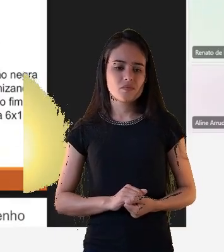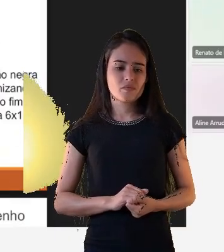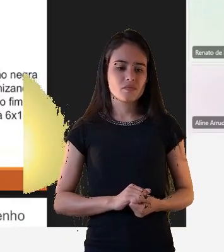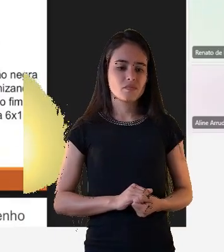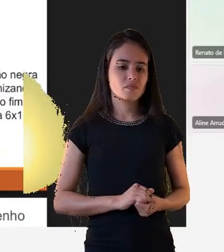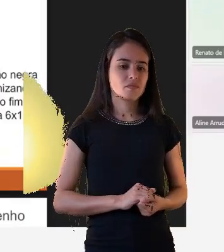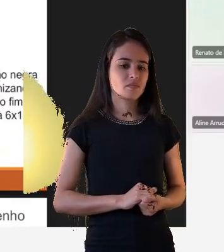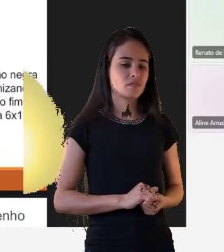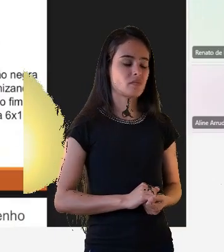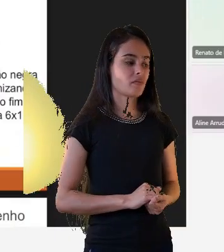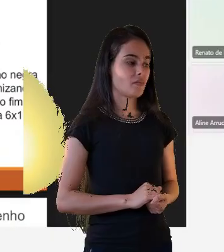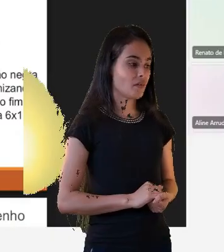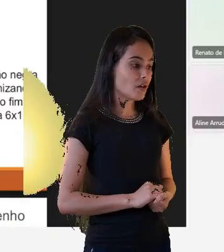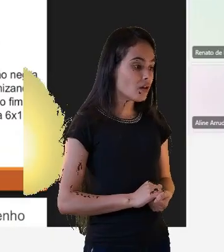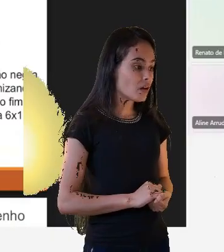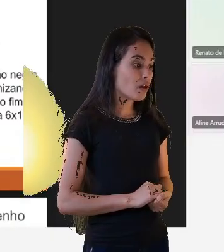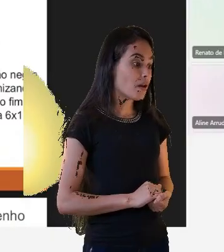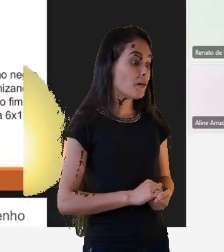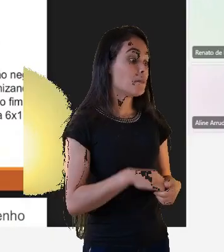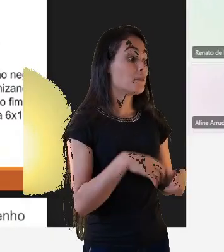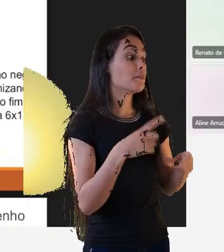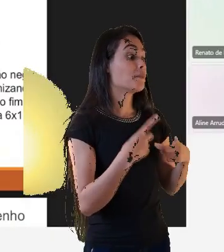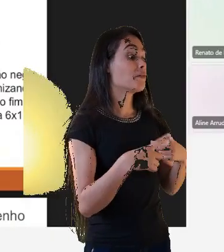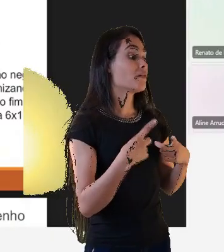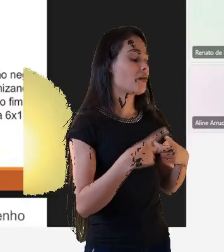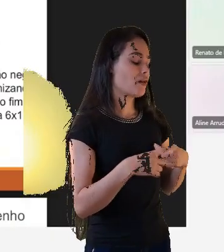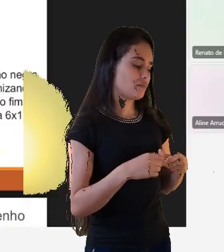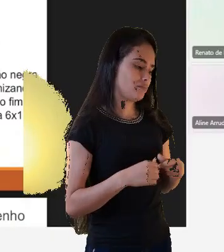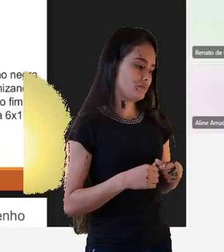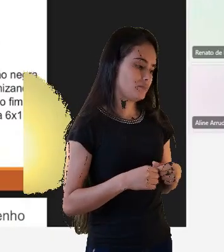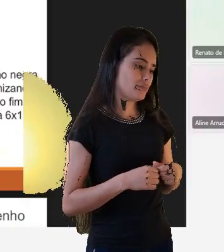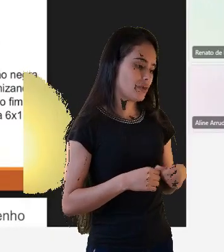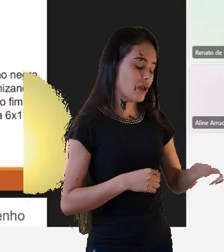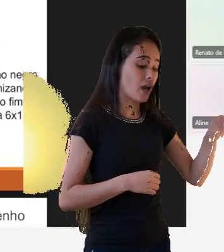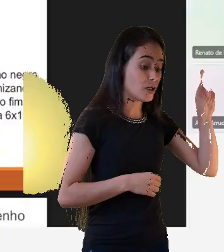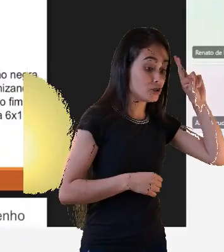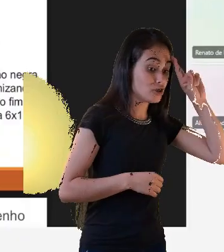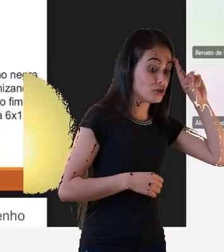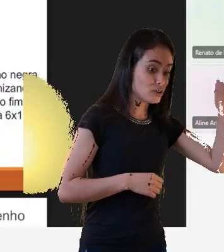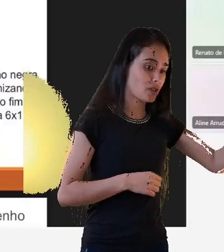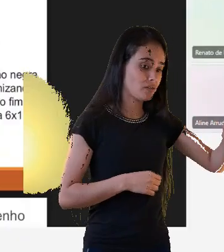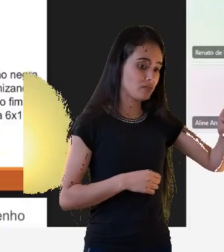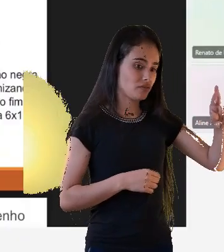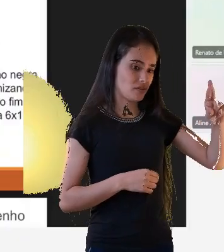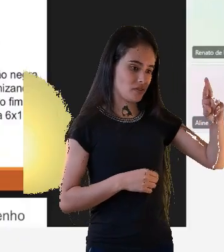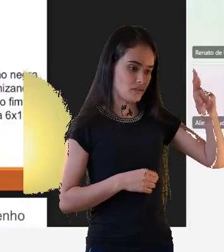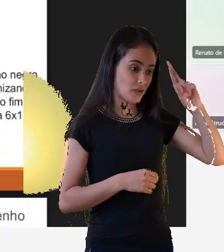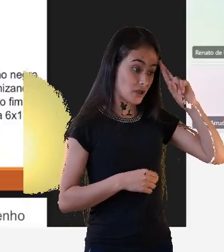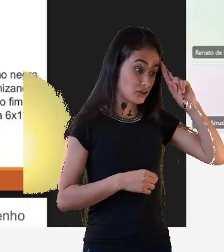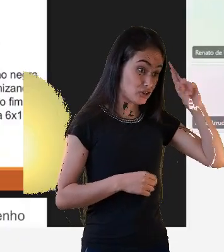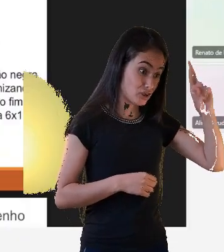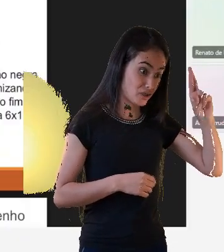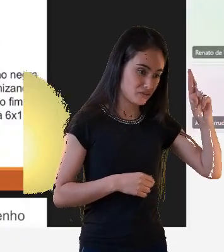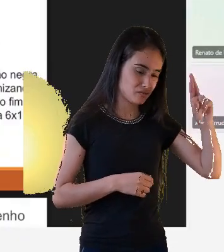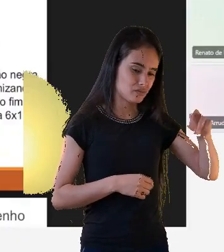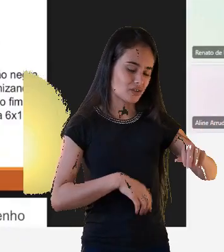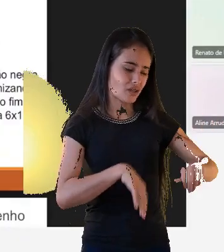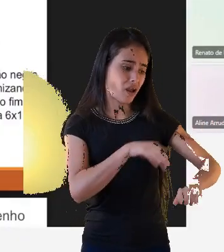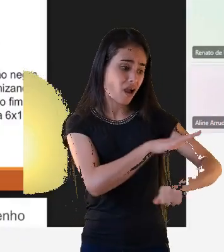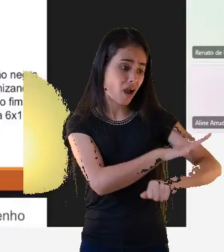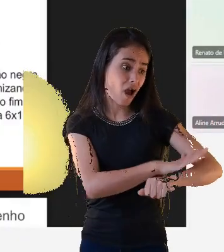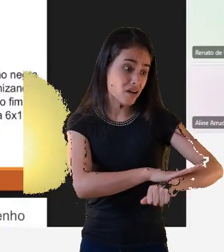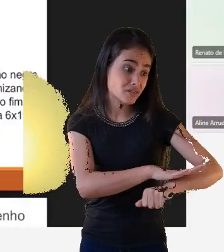né? Então, assim, o que matou essa mulher foi o racismo e a preguiça, né?